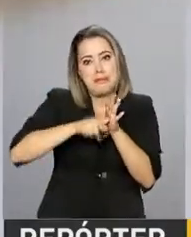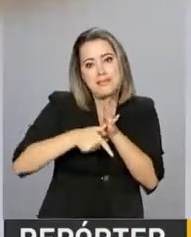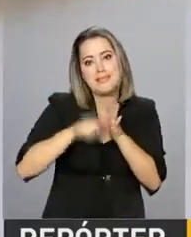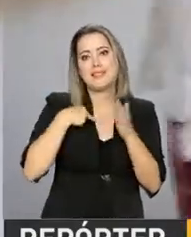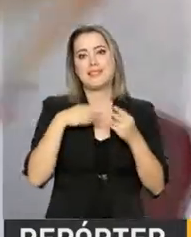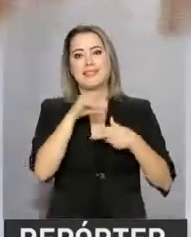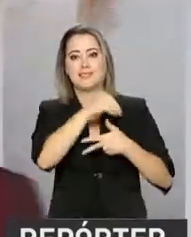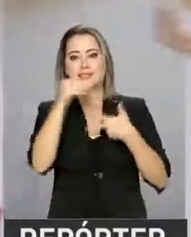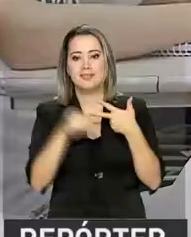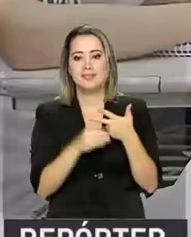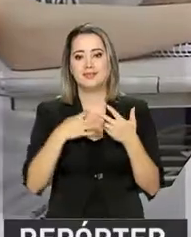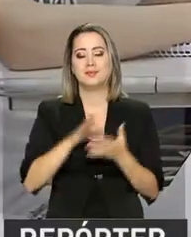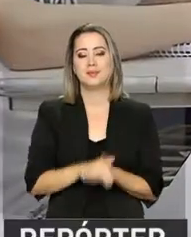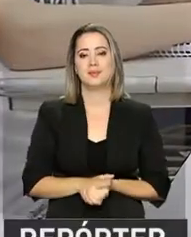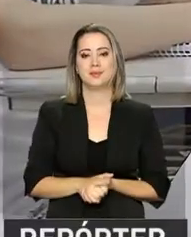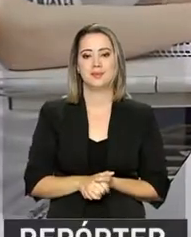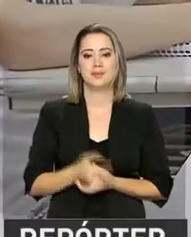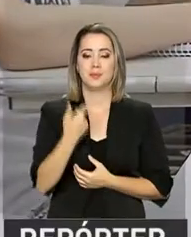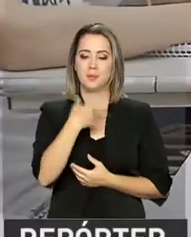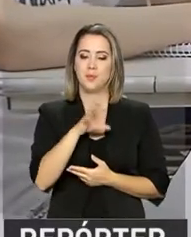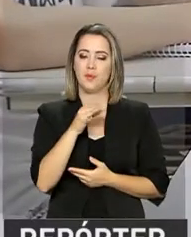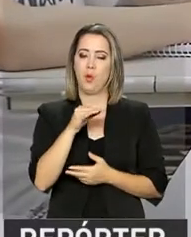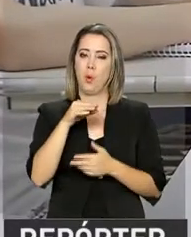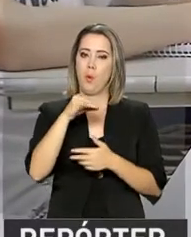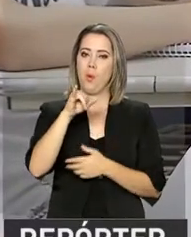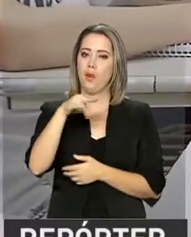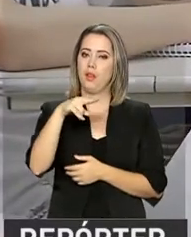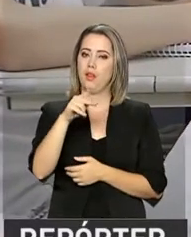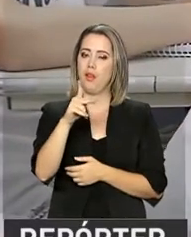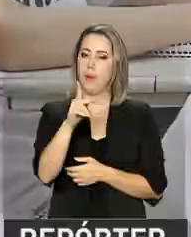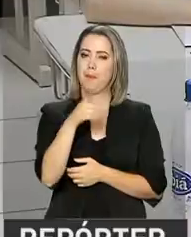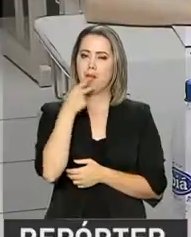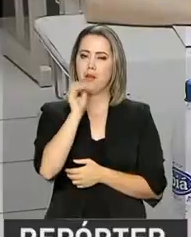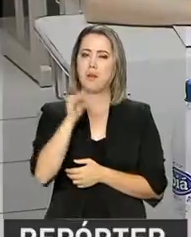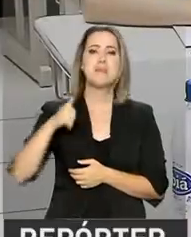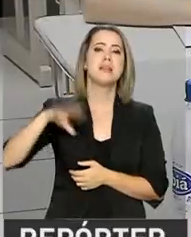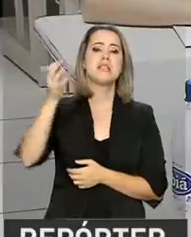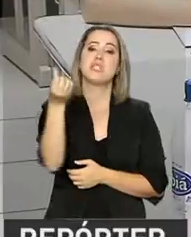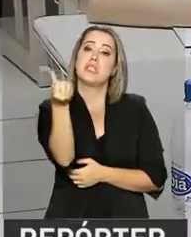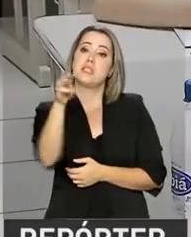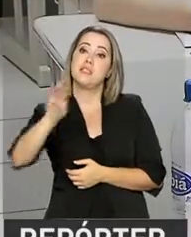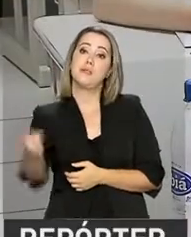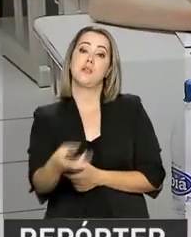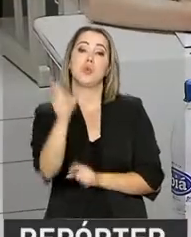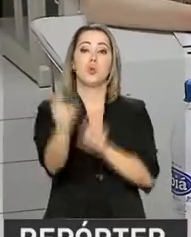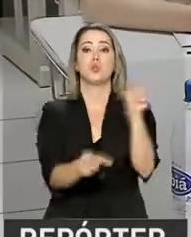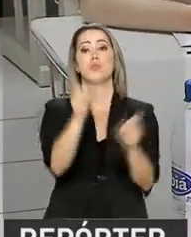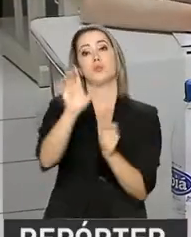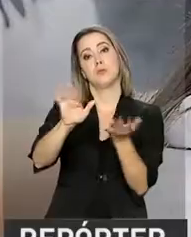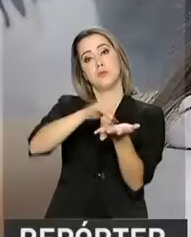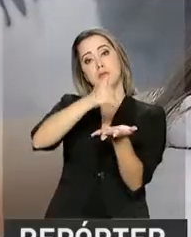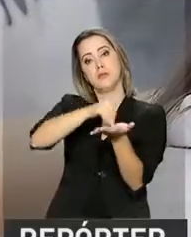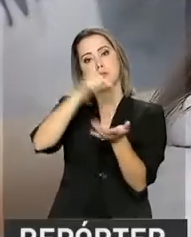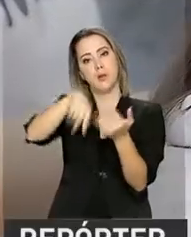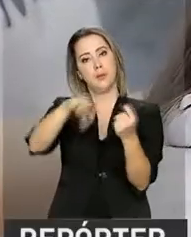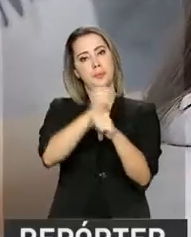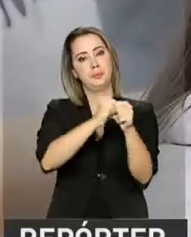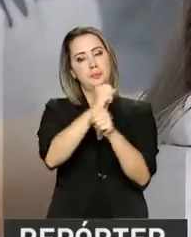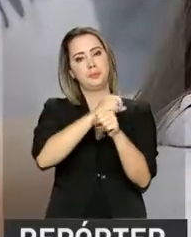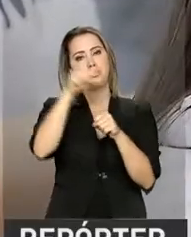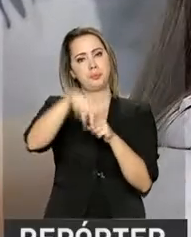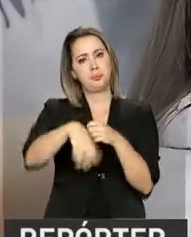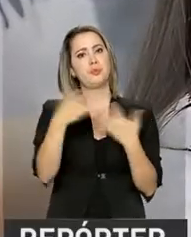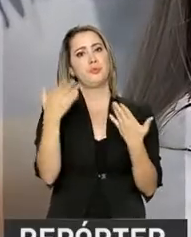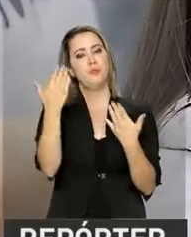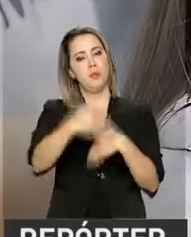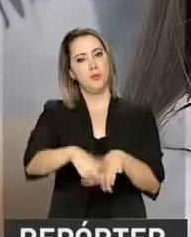show aqui no Brasil. Segundo o INEP, mais de 6 milhões de estudantes se inscreveram no Enem 2017. A partir deste ano,